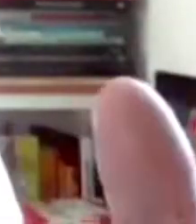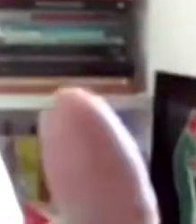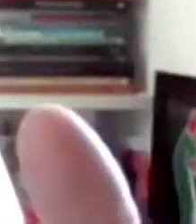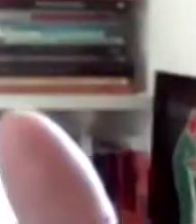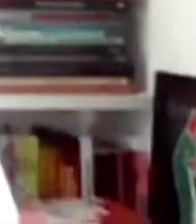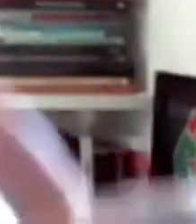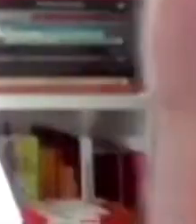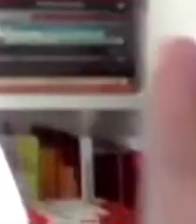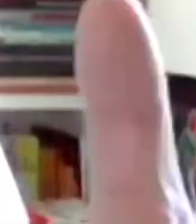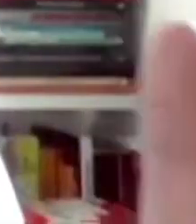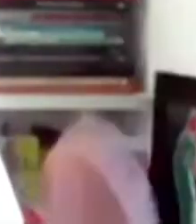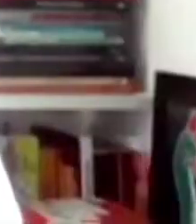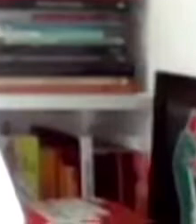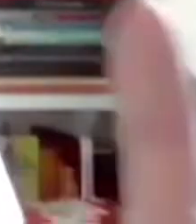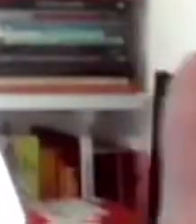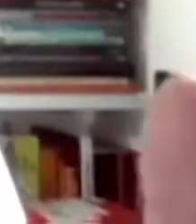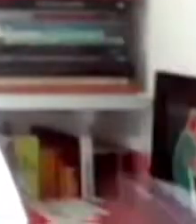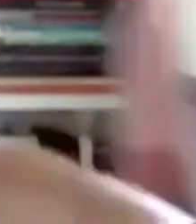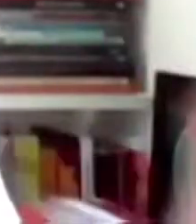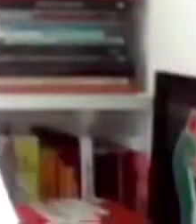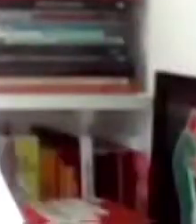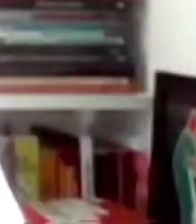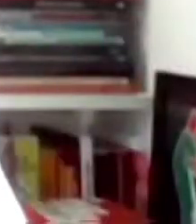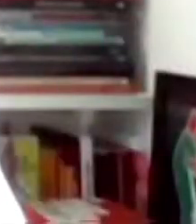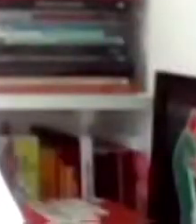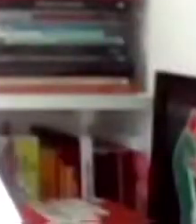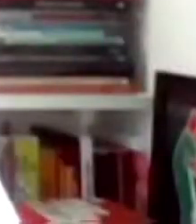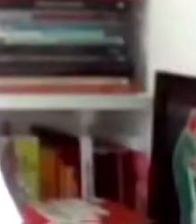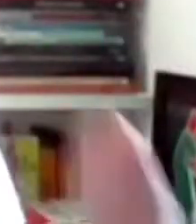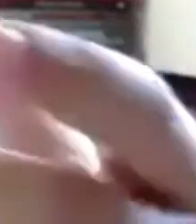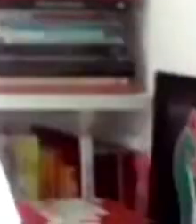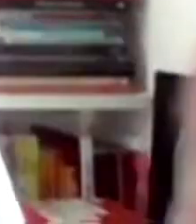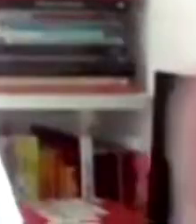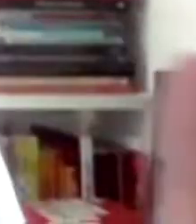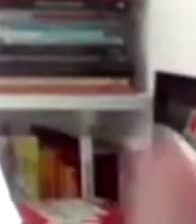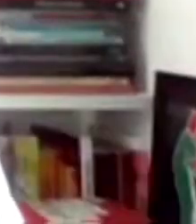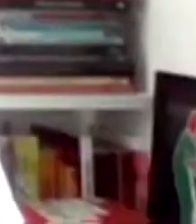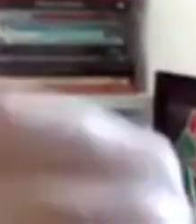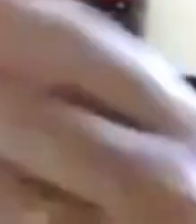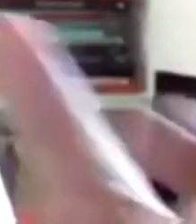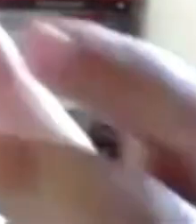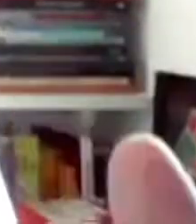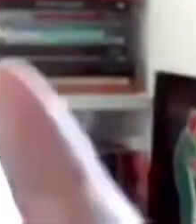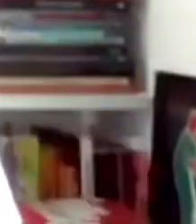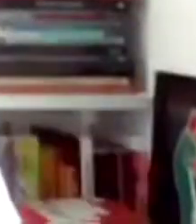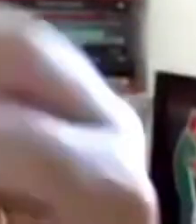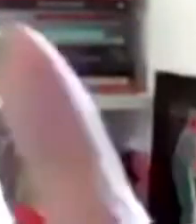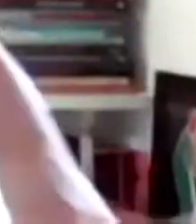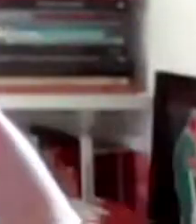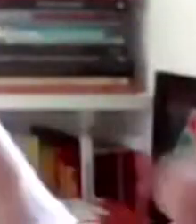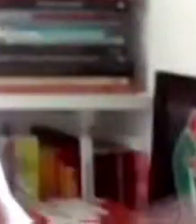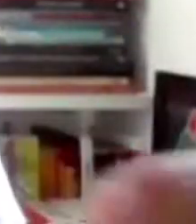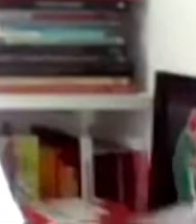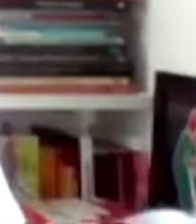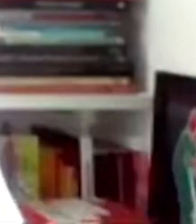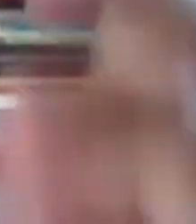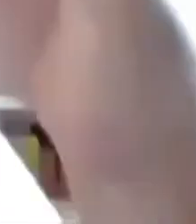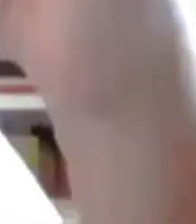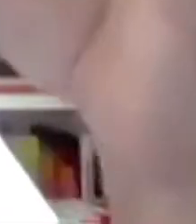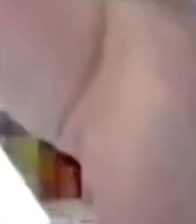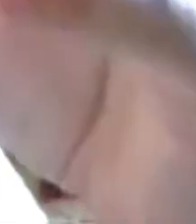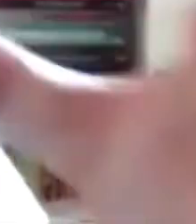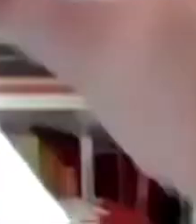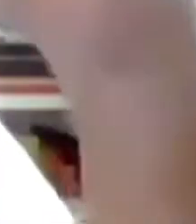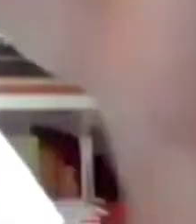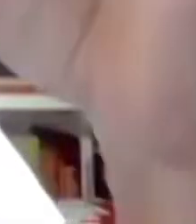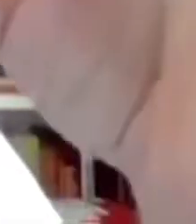pública, mas existem outros, como o reenquadramento, readequação, que é como a gente pleiteia. A pergunta que tem que ser feita é qual a ilegalidade, qual a inconstitucionalidade